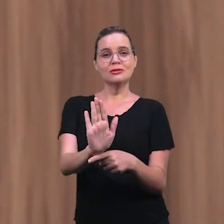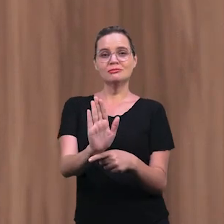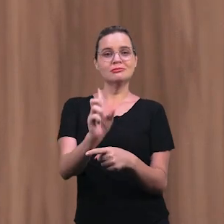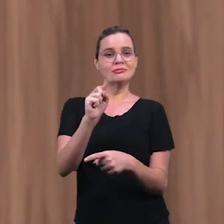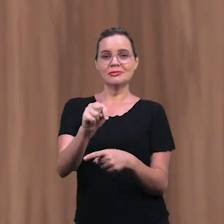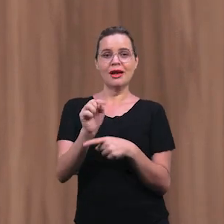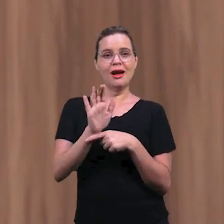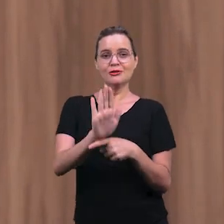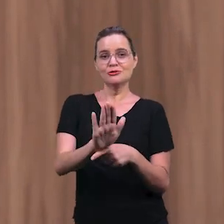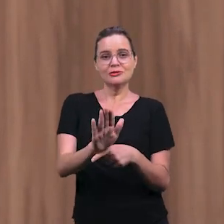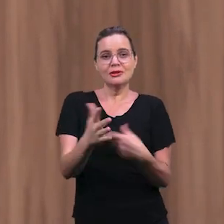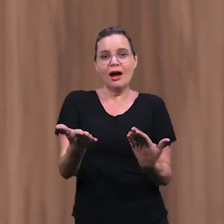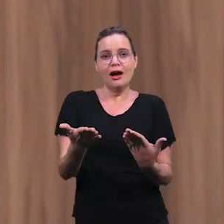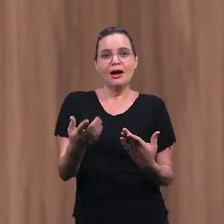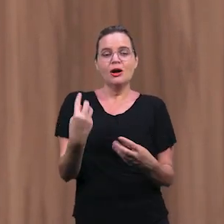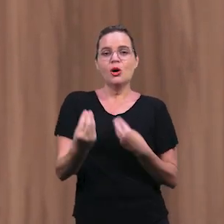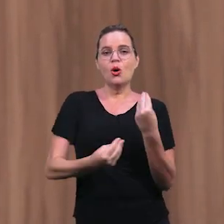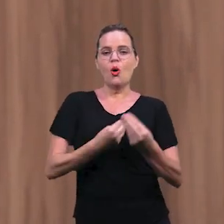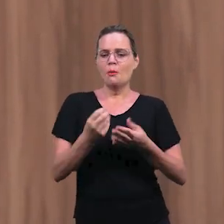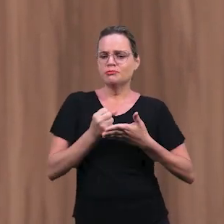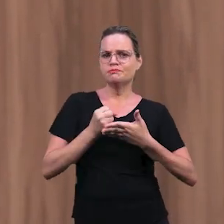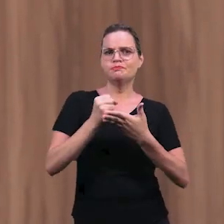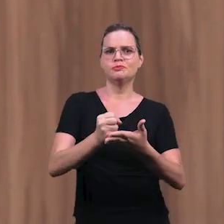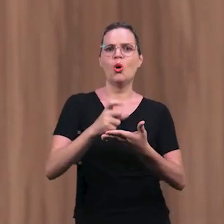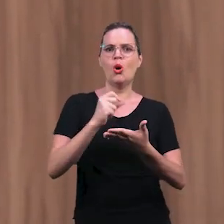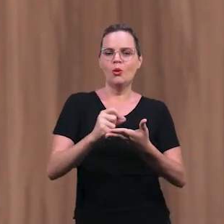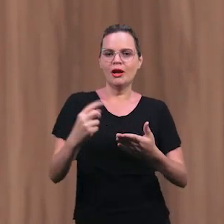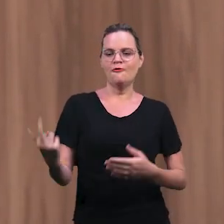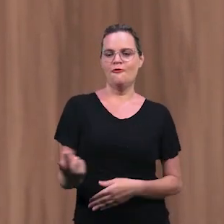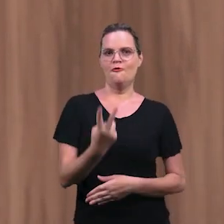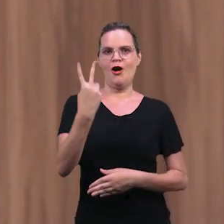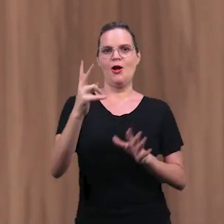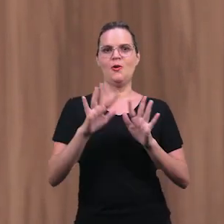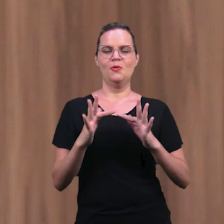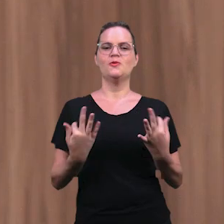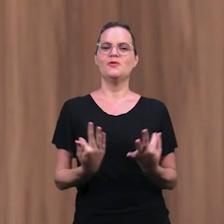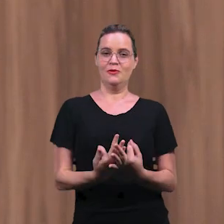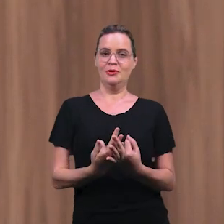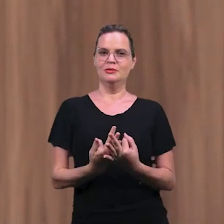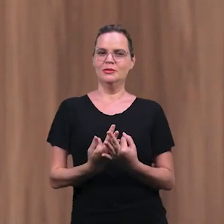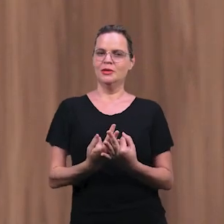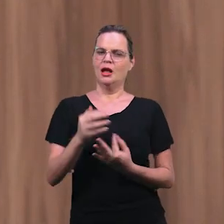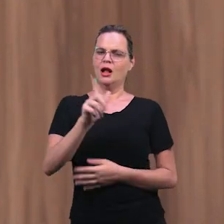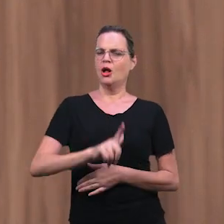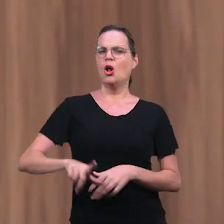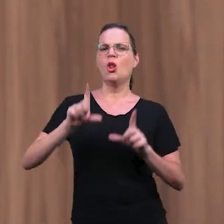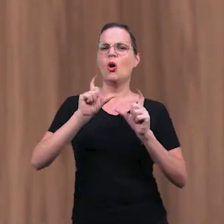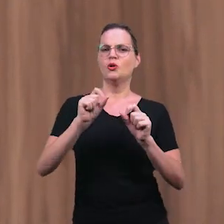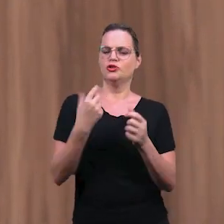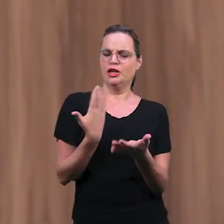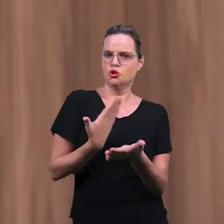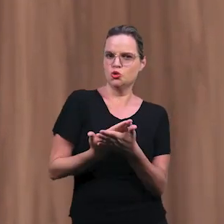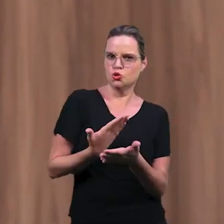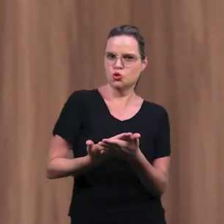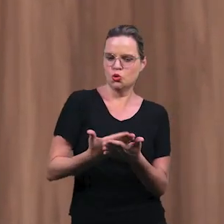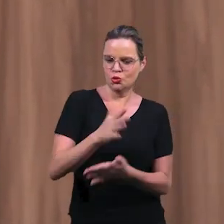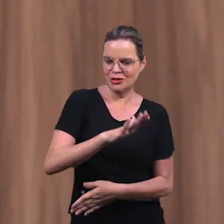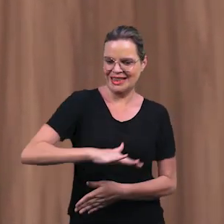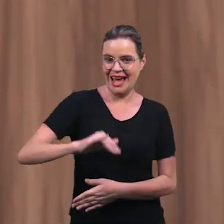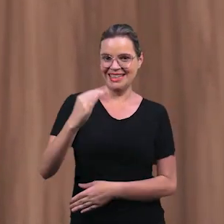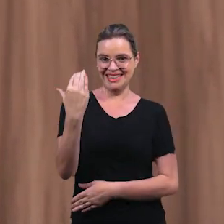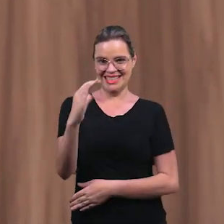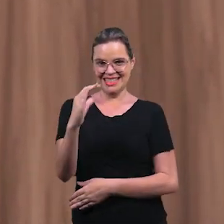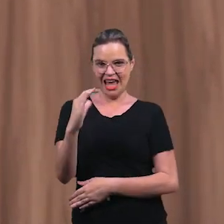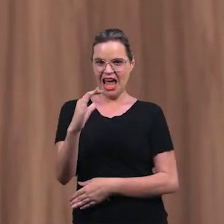ajudar, né, contribuir com uma organização que valorize a família. Então, é claro que os estudos, né, das áreas